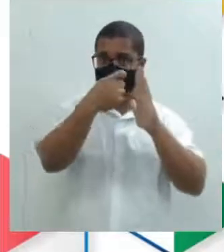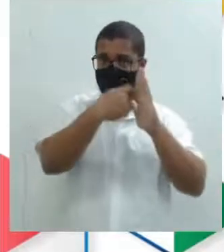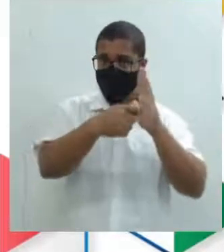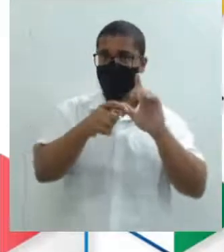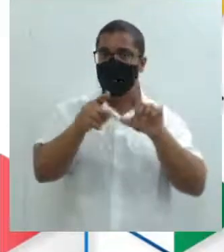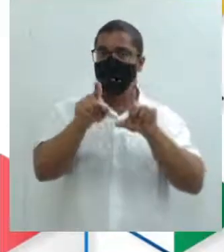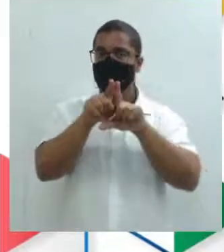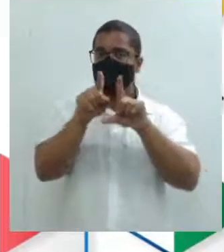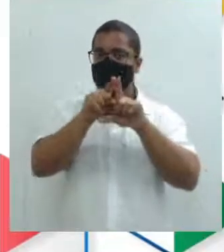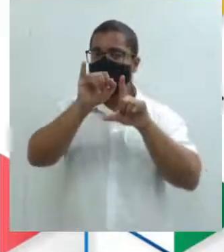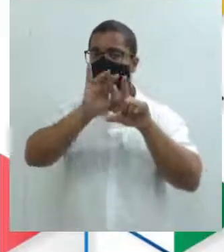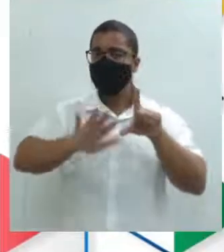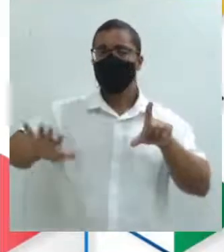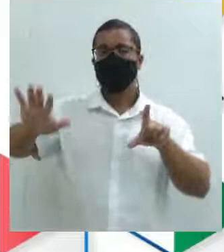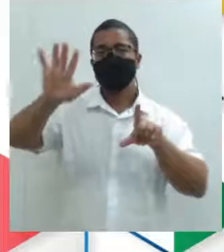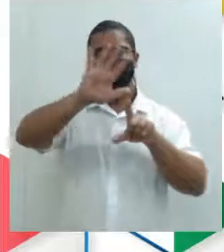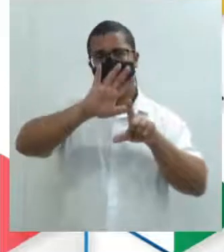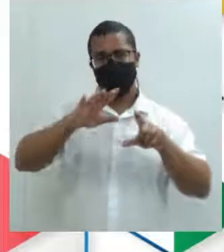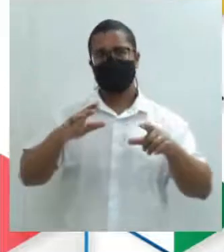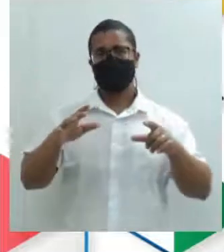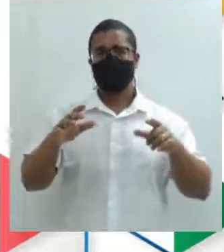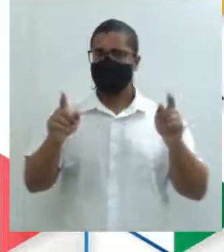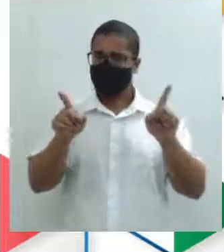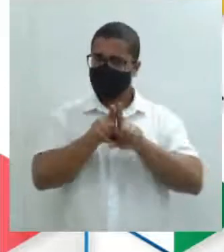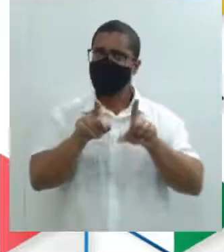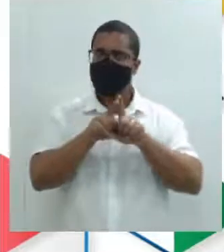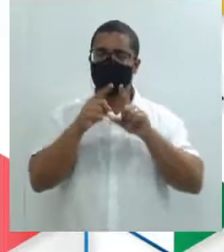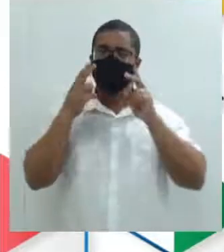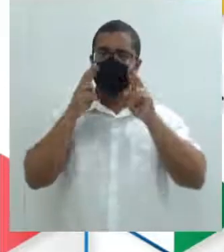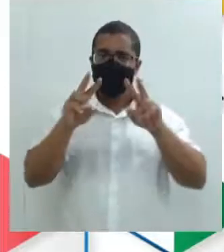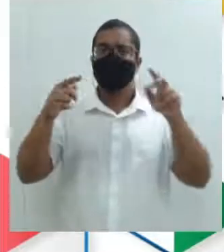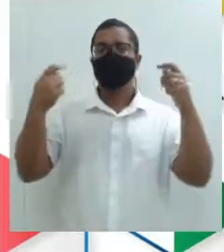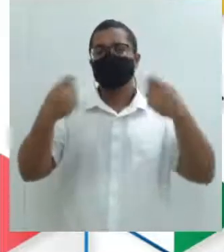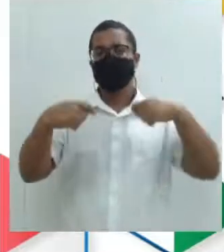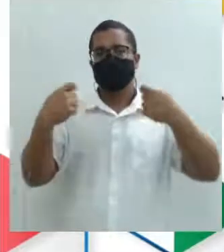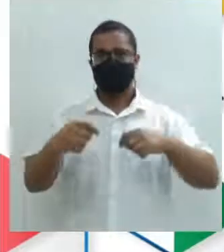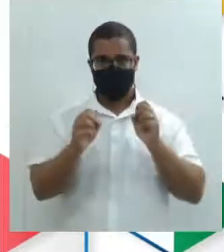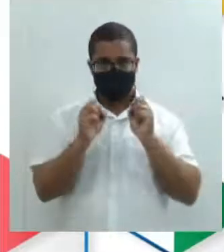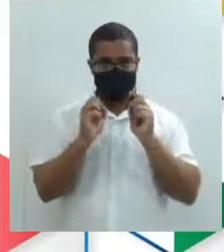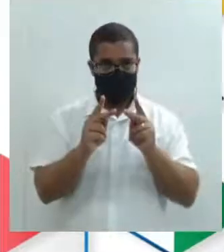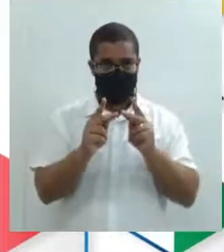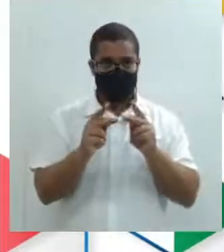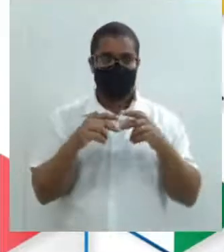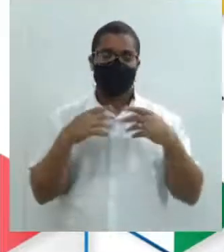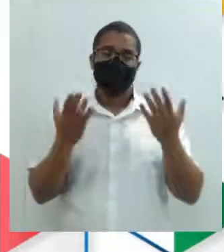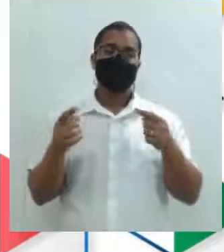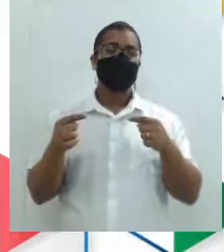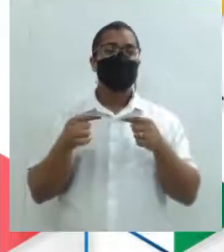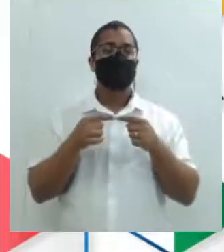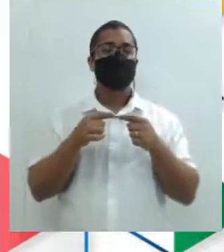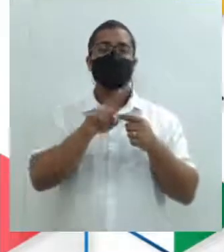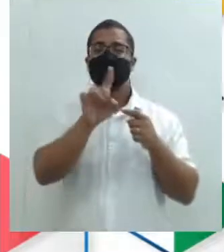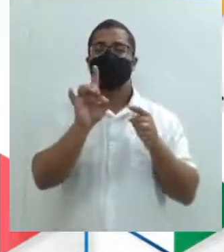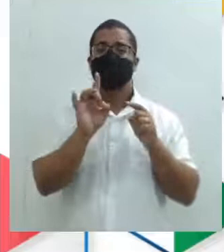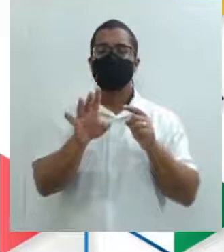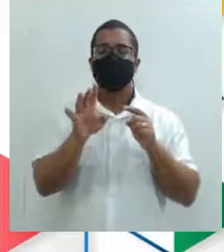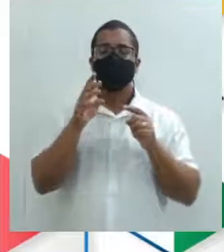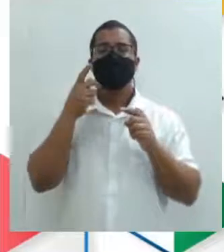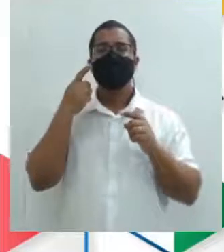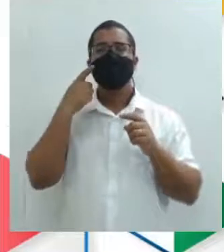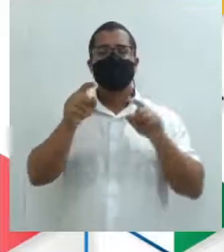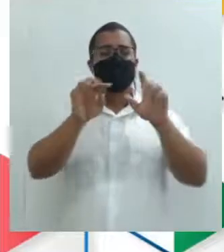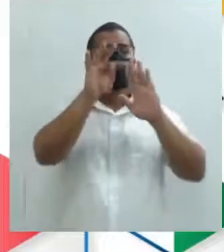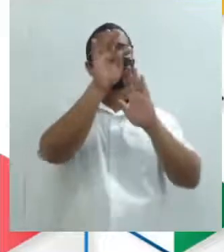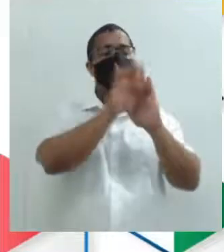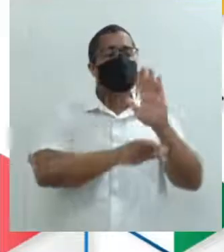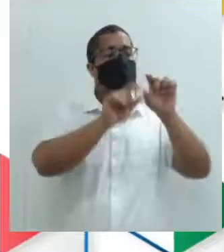o texto de forma global, de forma geral, certo? Ou seja, que vocês não vejam só o que está